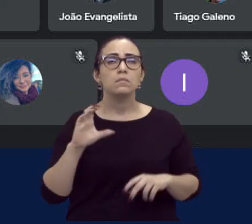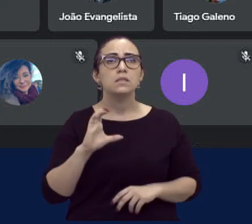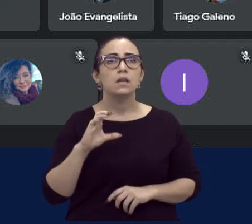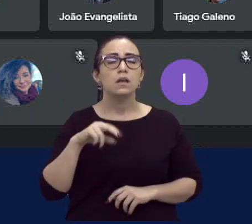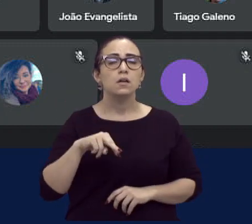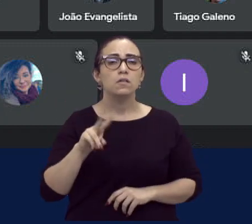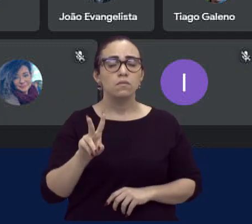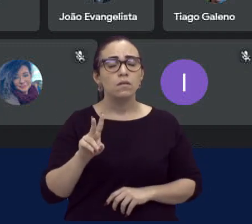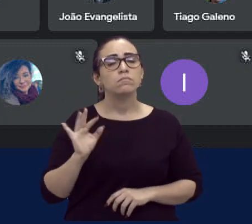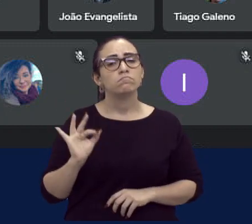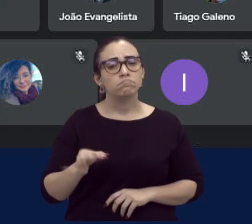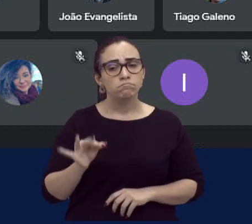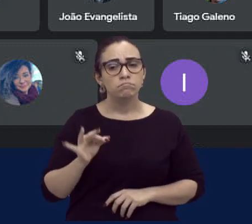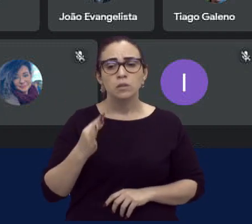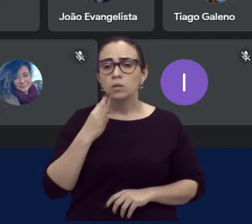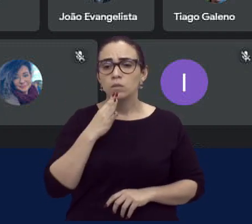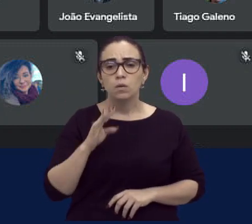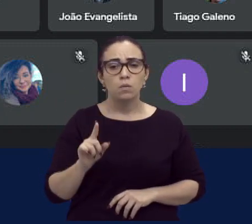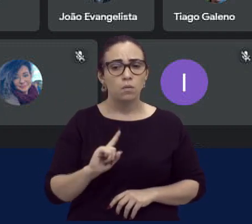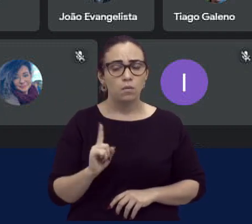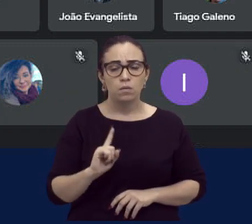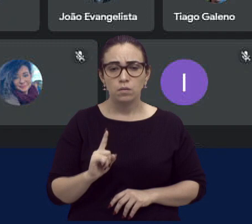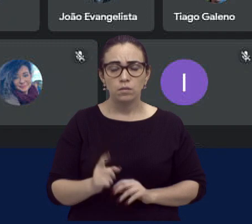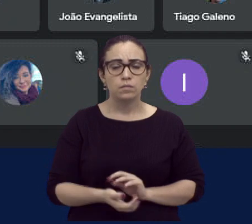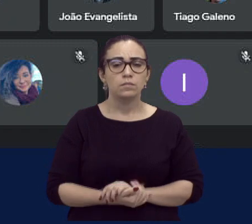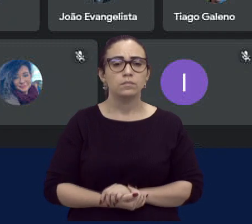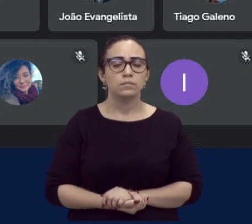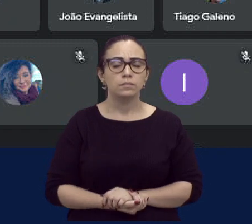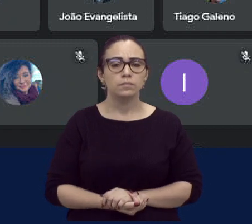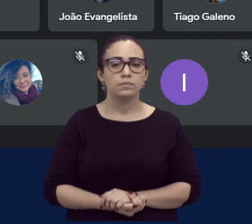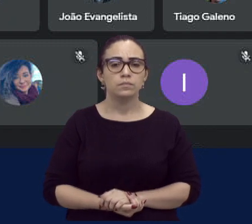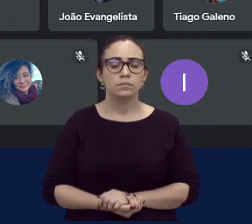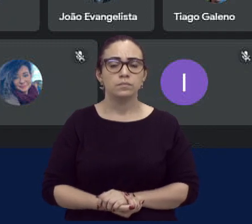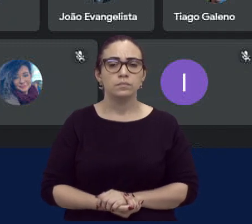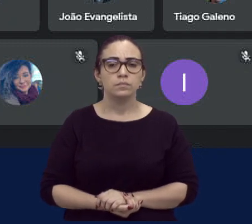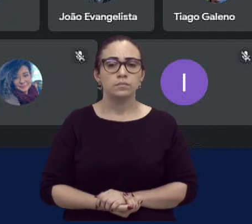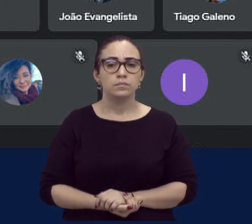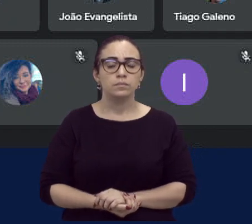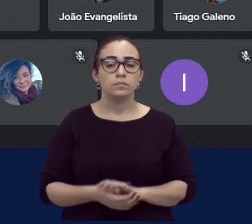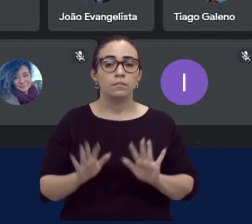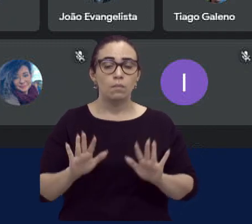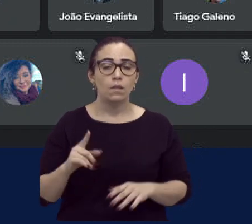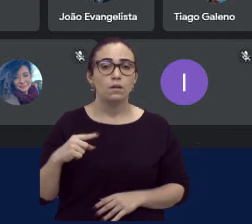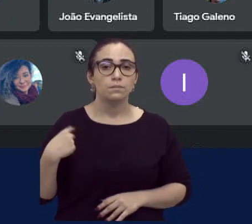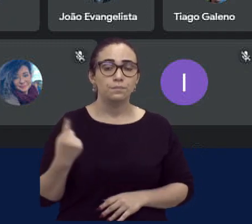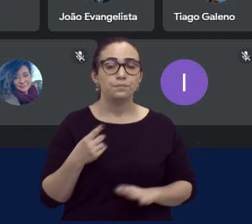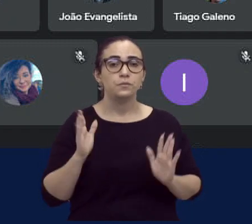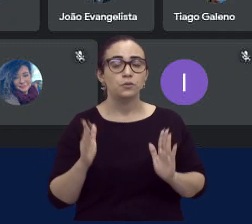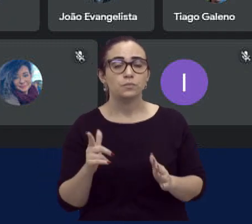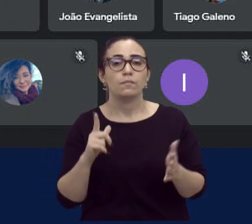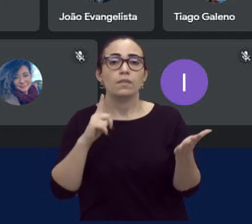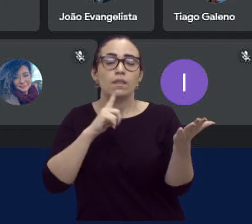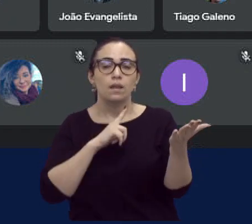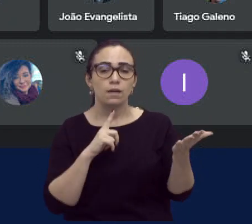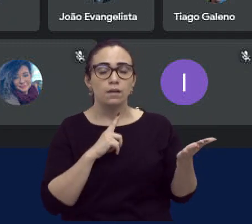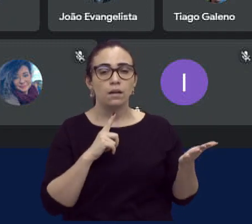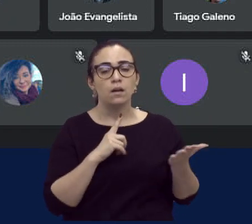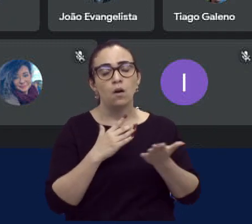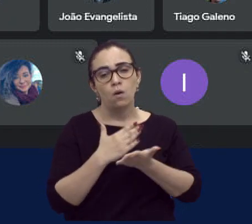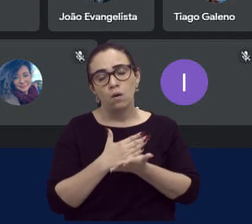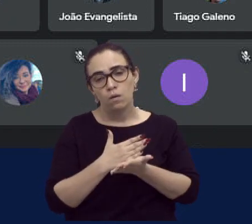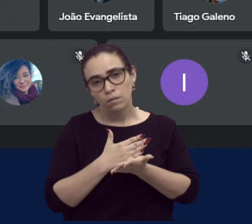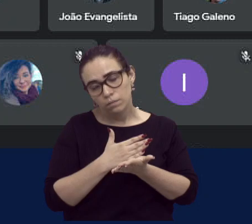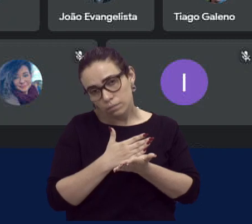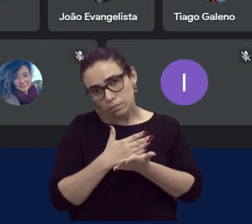Exatamente. Não vai. Muitas vezes o outro não vai ter o conhecimento. Mas a gente que já tem, já começa esse exercício,